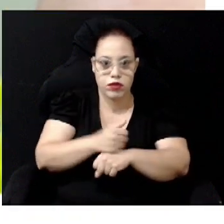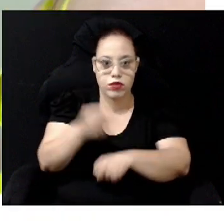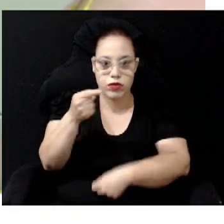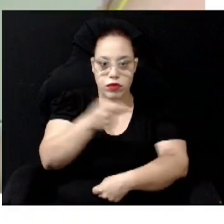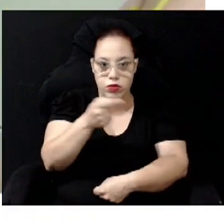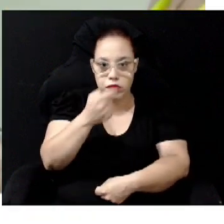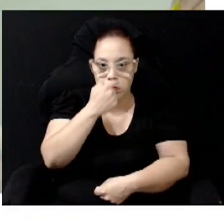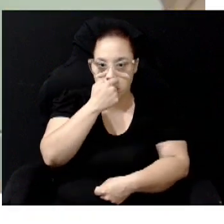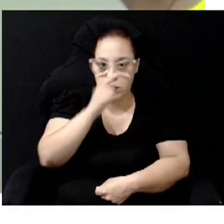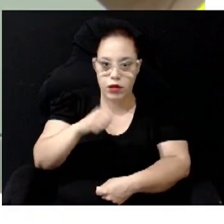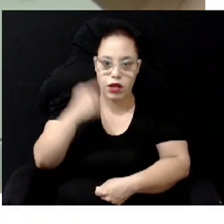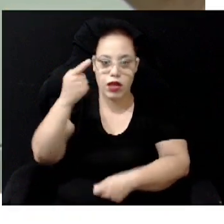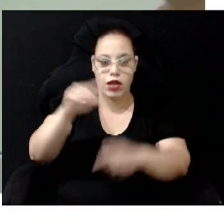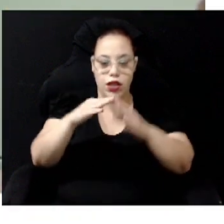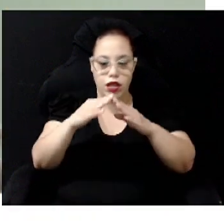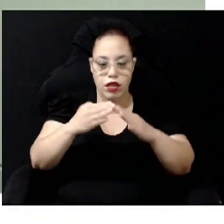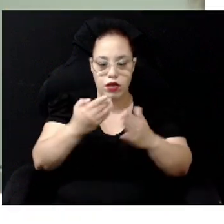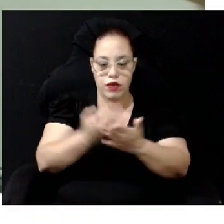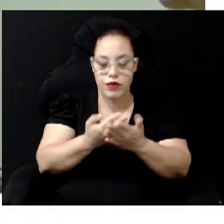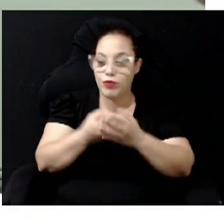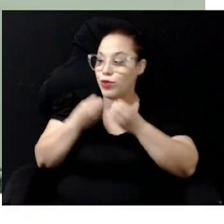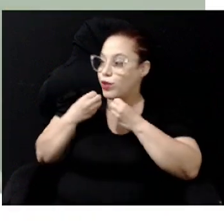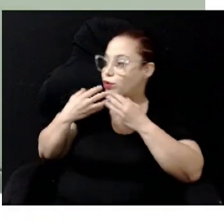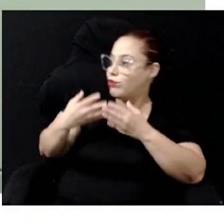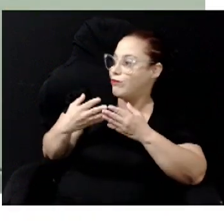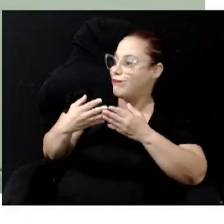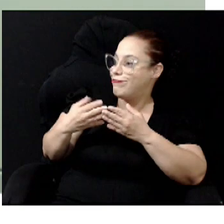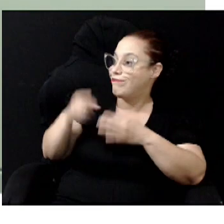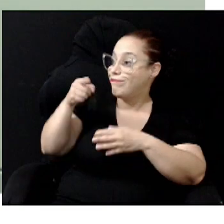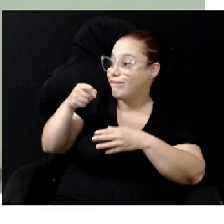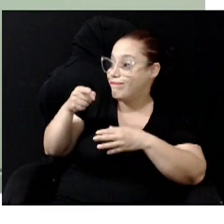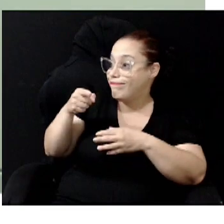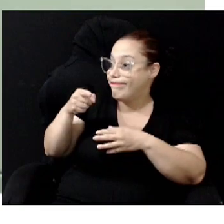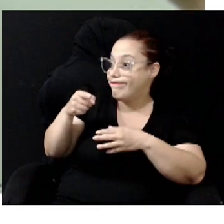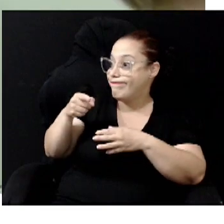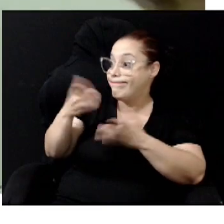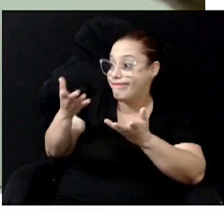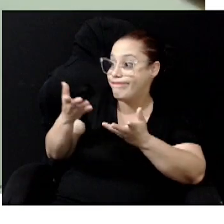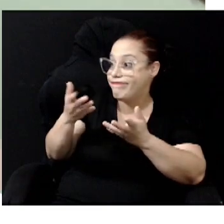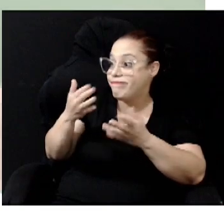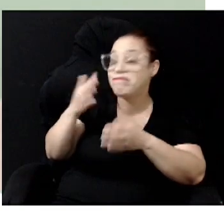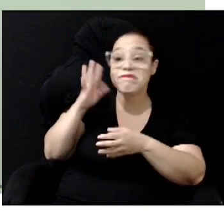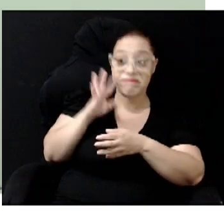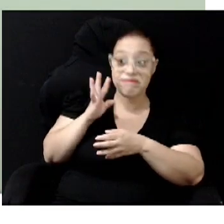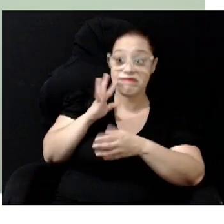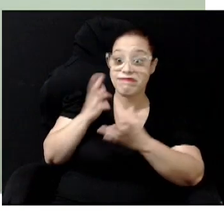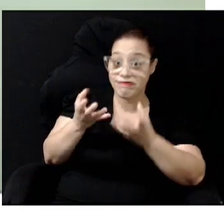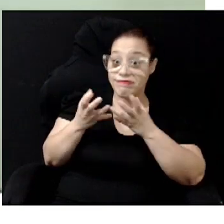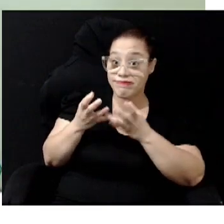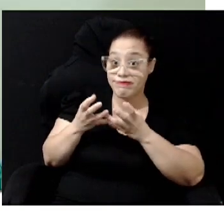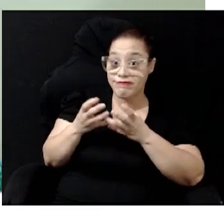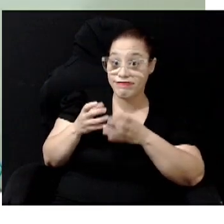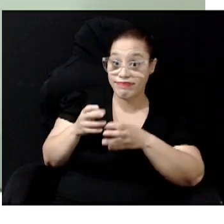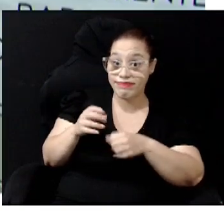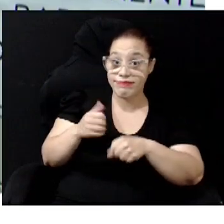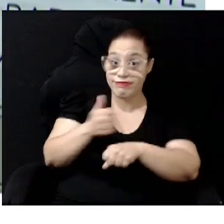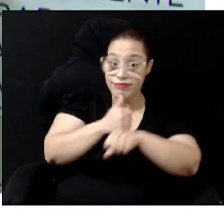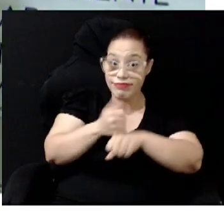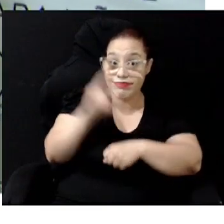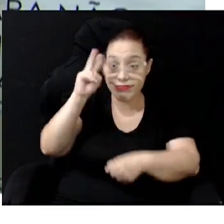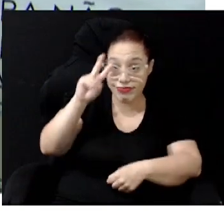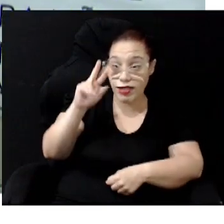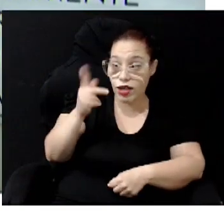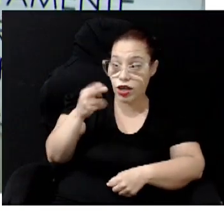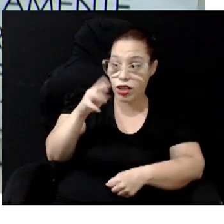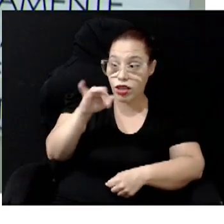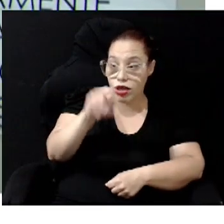de aula. Muito bem. Então, você que se interessou em ser um historiador, nós estamos com